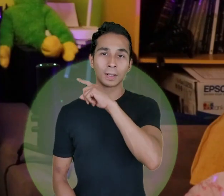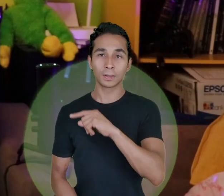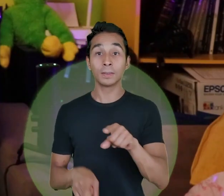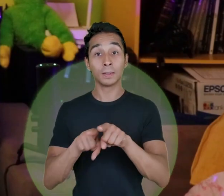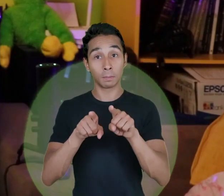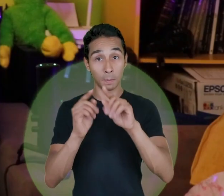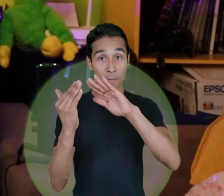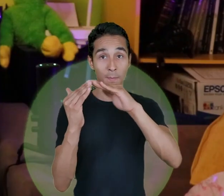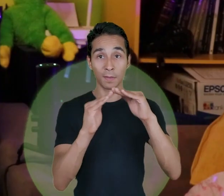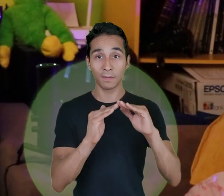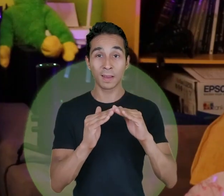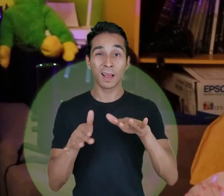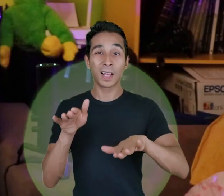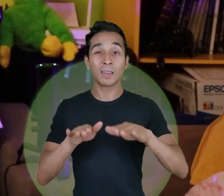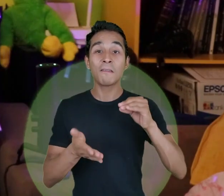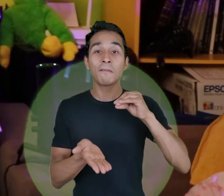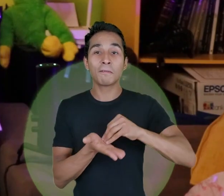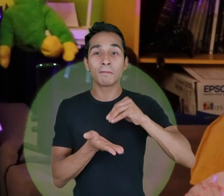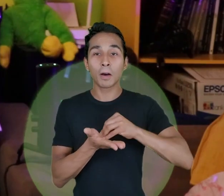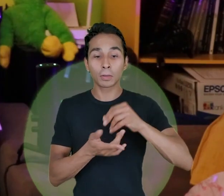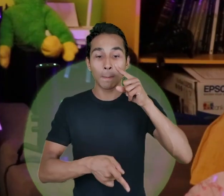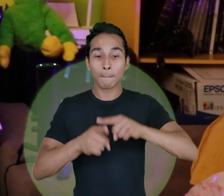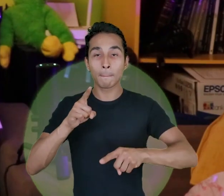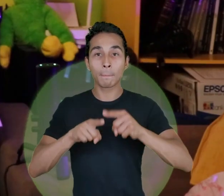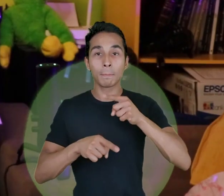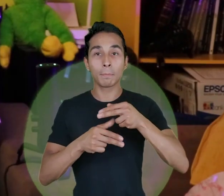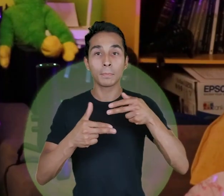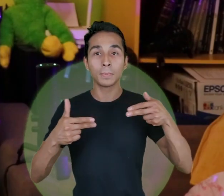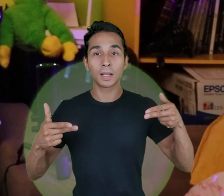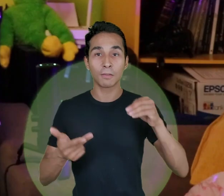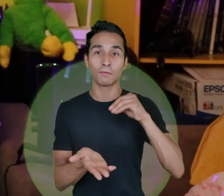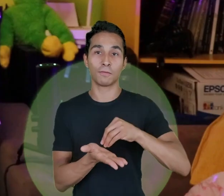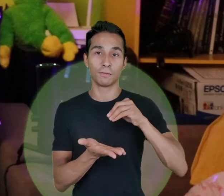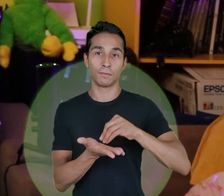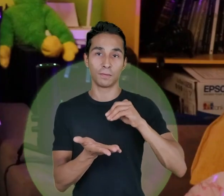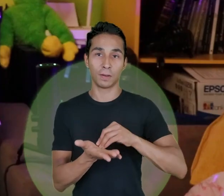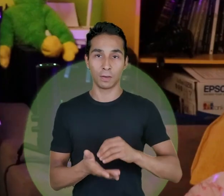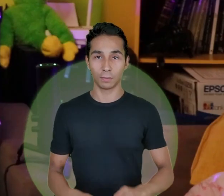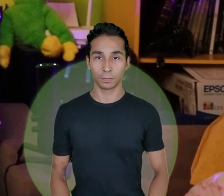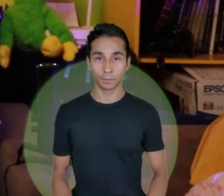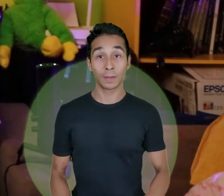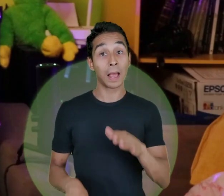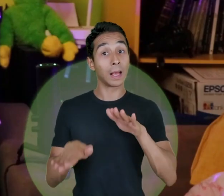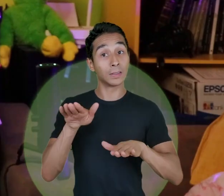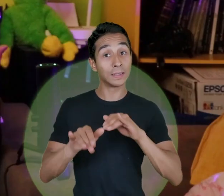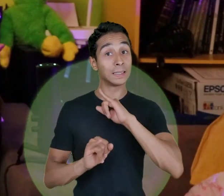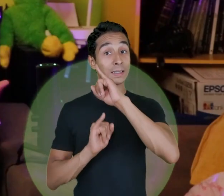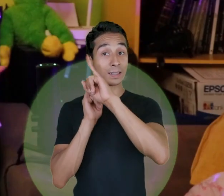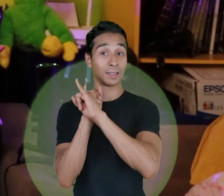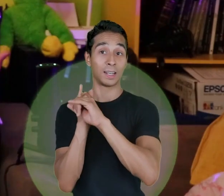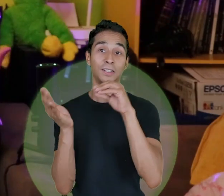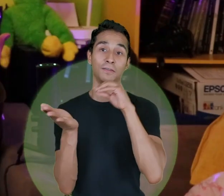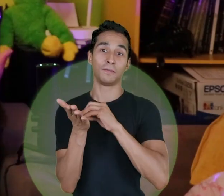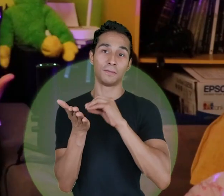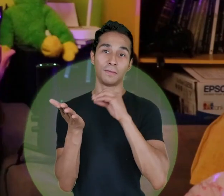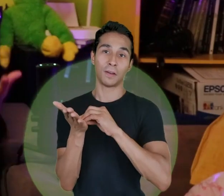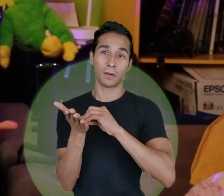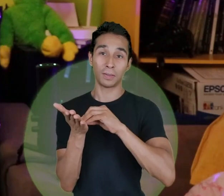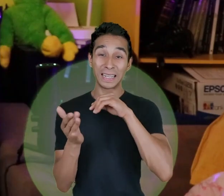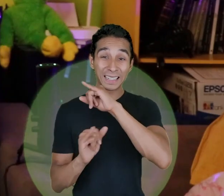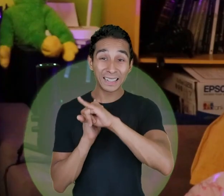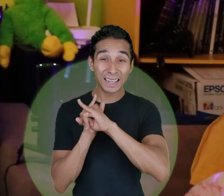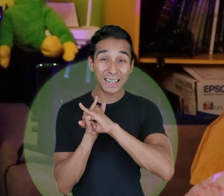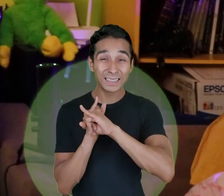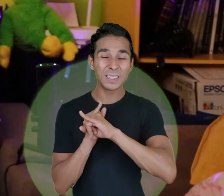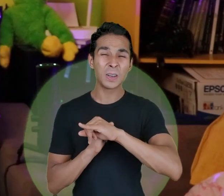periferia muitas vezes a gente não tem os equipamentos para isso. Às vezes não tem uma internet, né? Principalmente o serviço de internet é